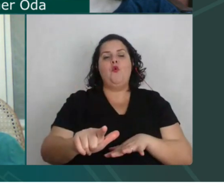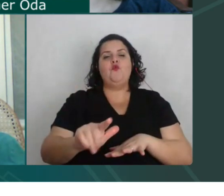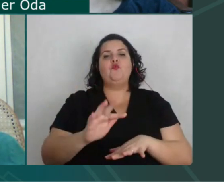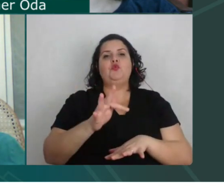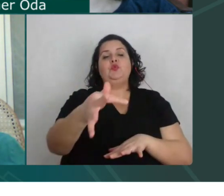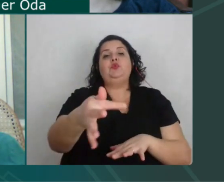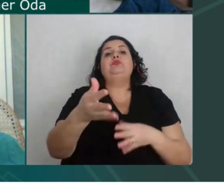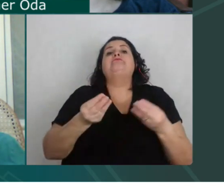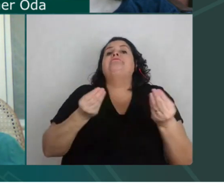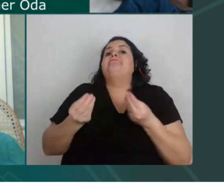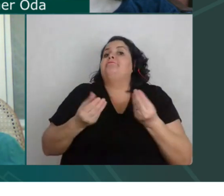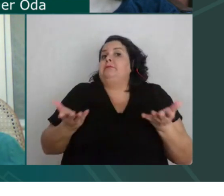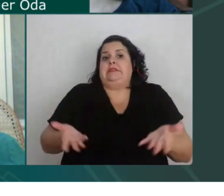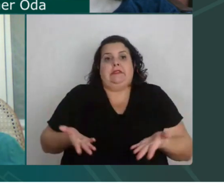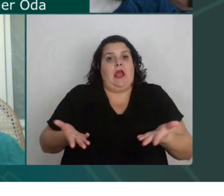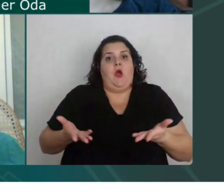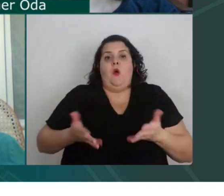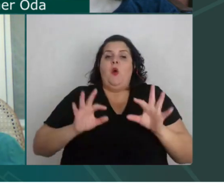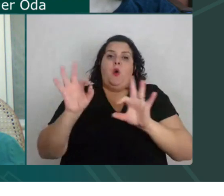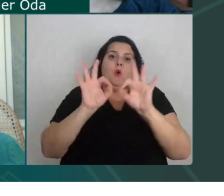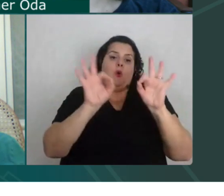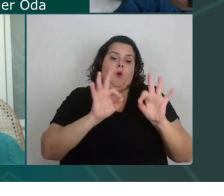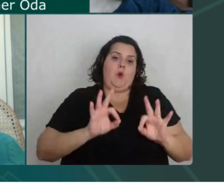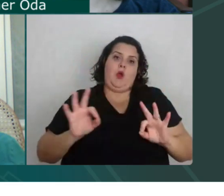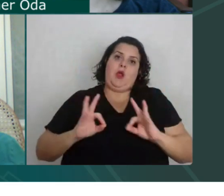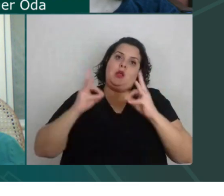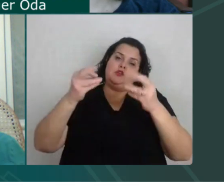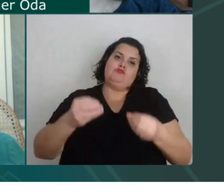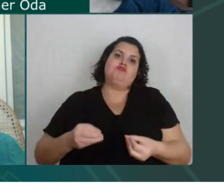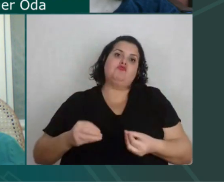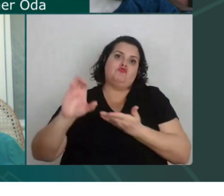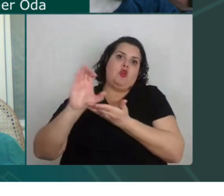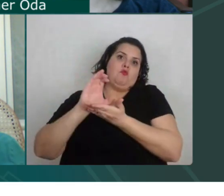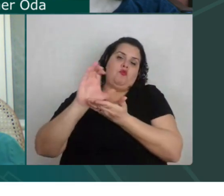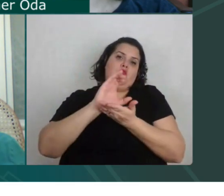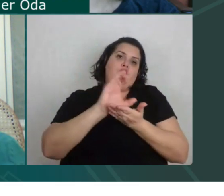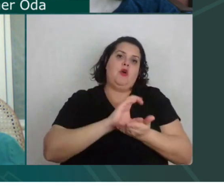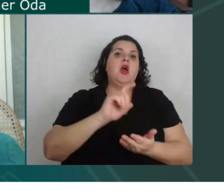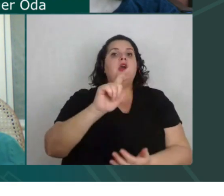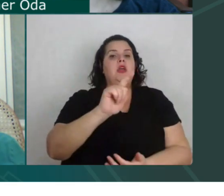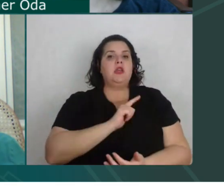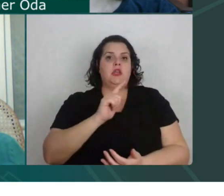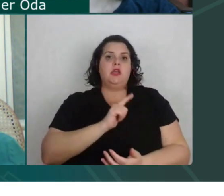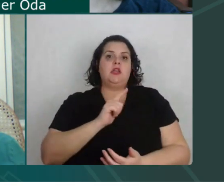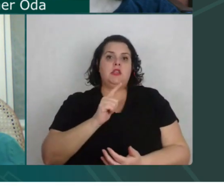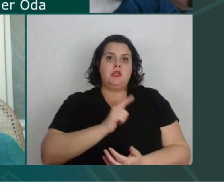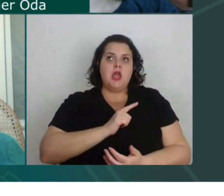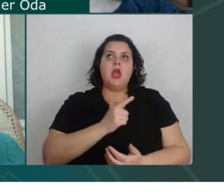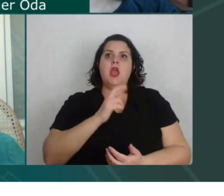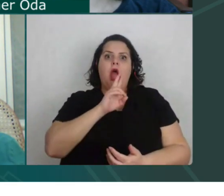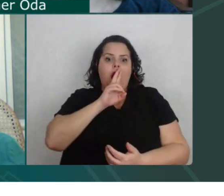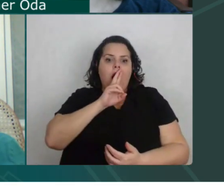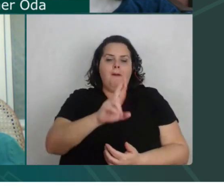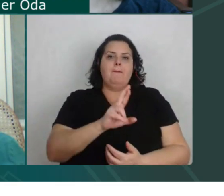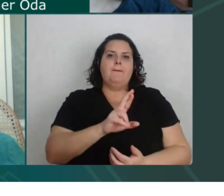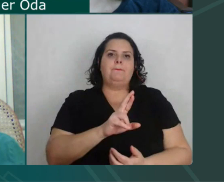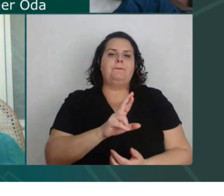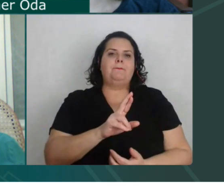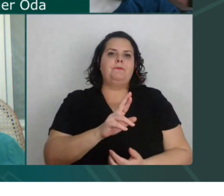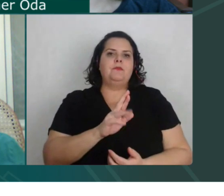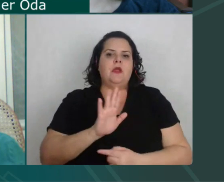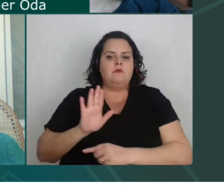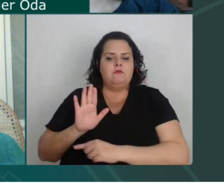possibilidade de uma reorganização de recursos que possam oferecer uma resposta pronta, uma resposta rápida, né,